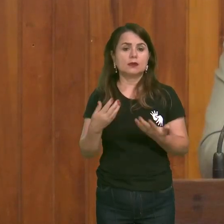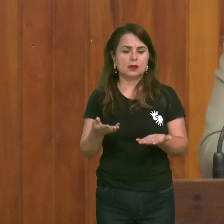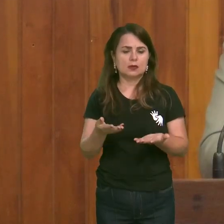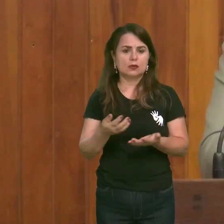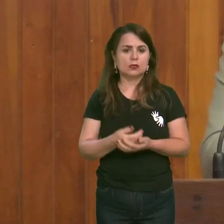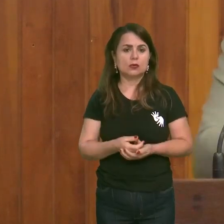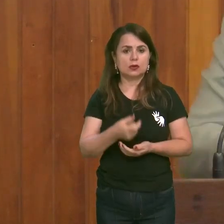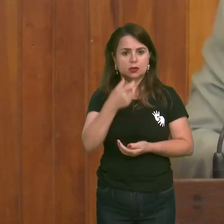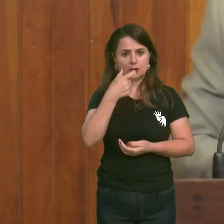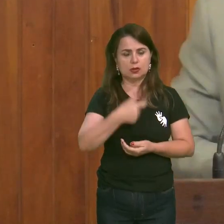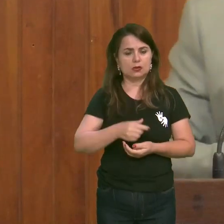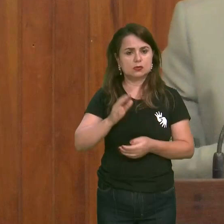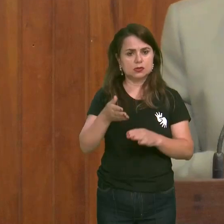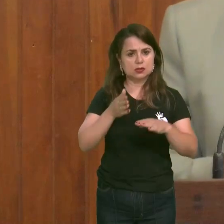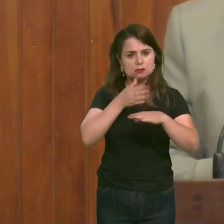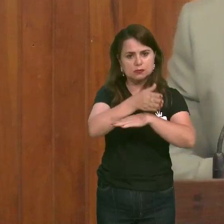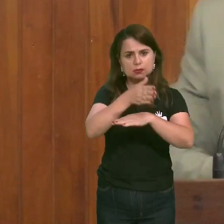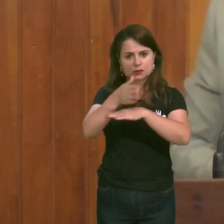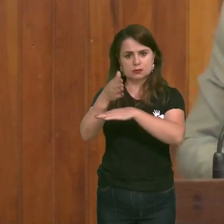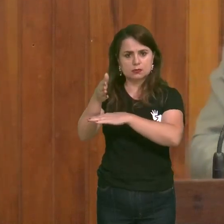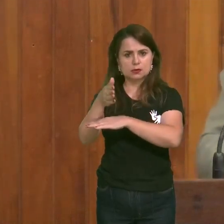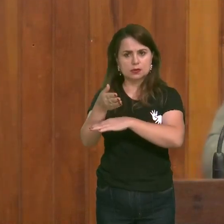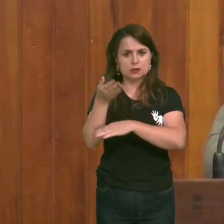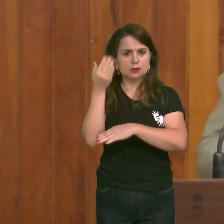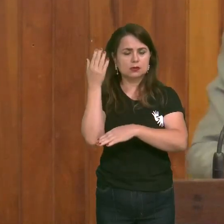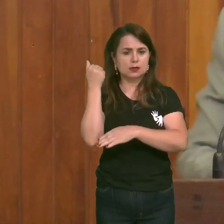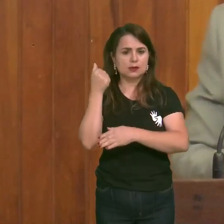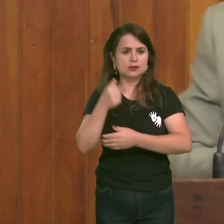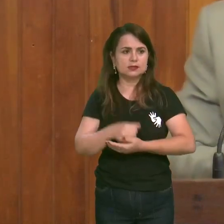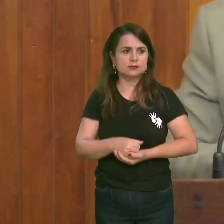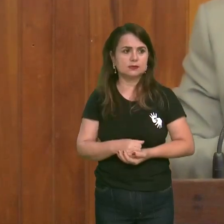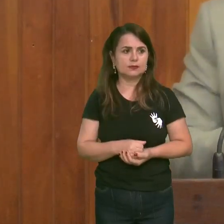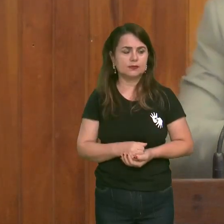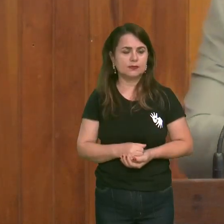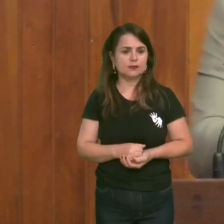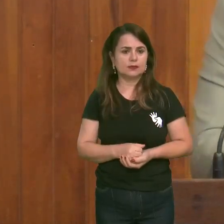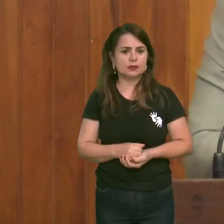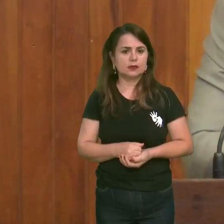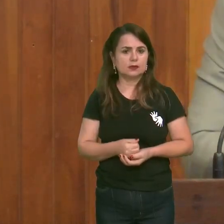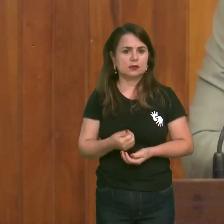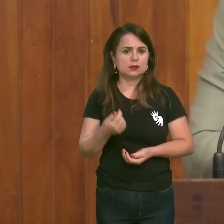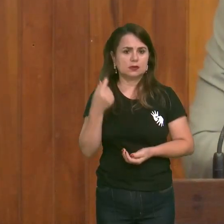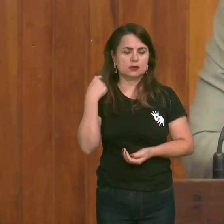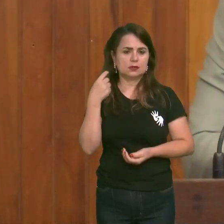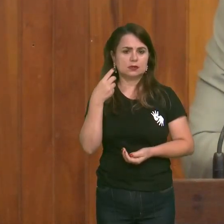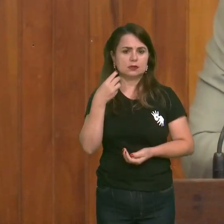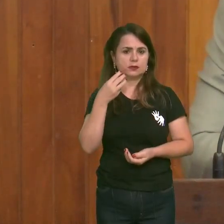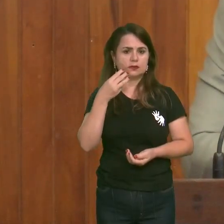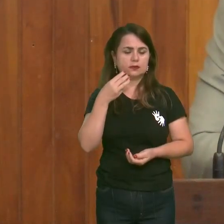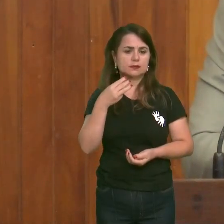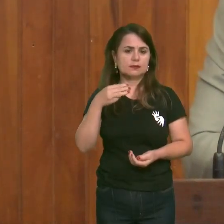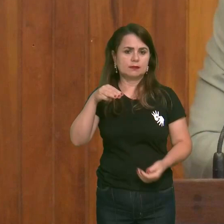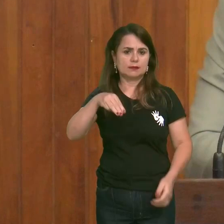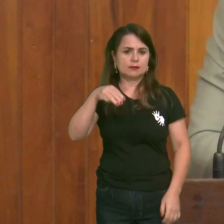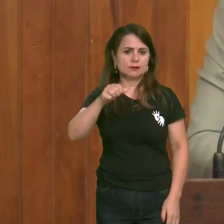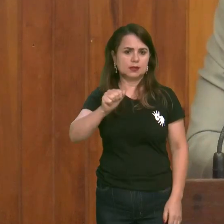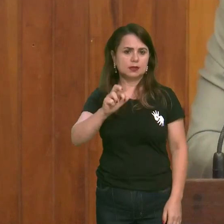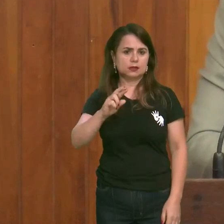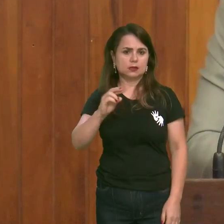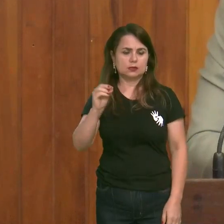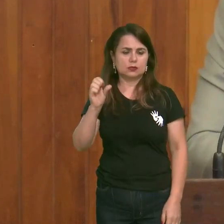eu participei também quando o vereador Marcos Custódio falou das